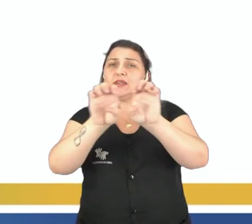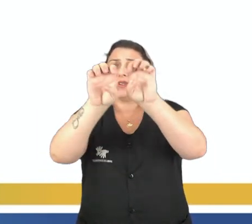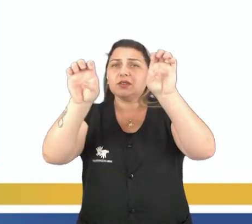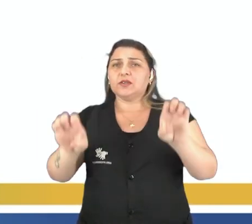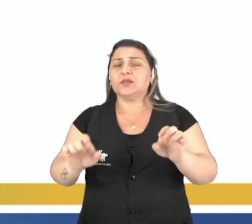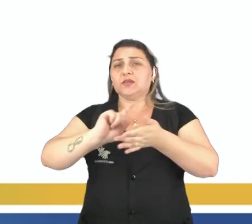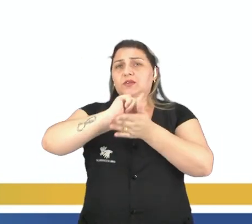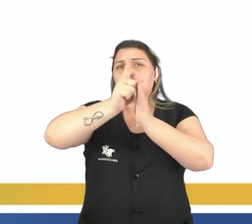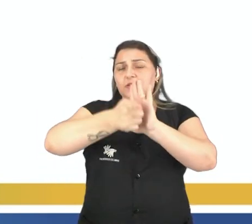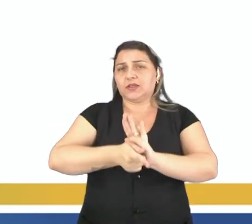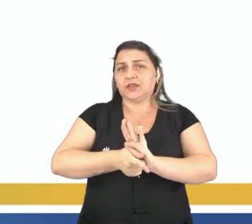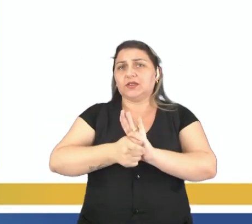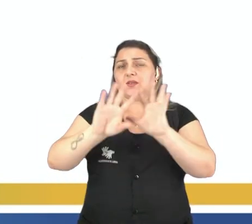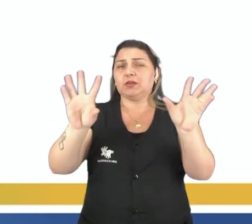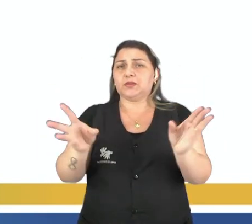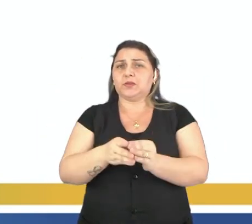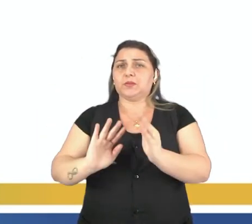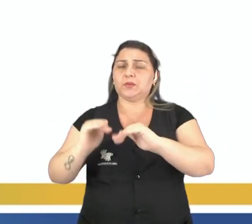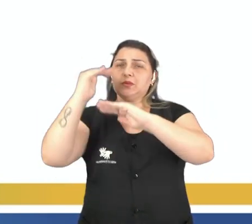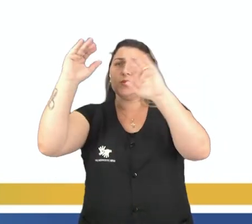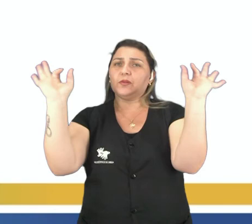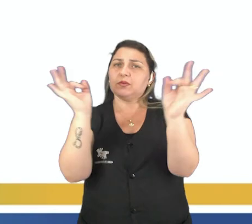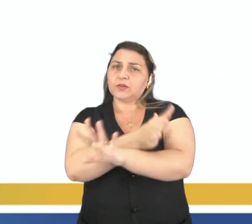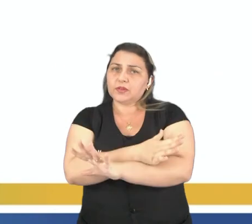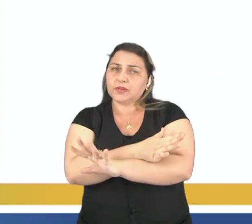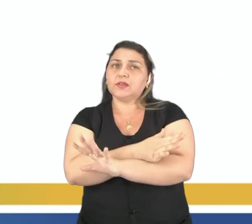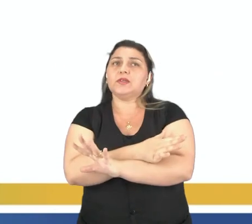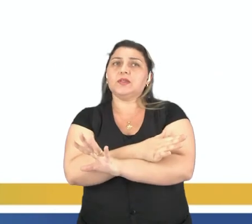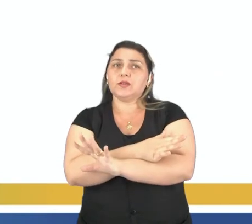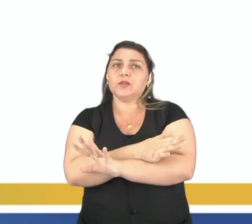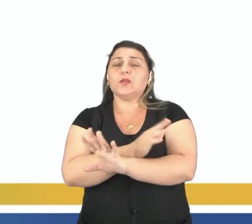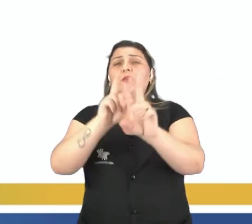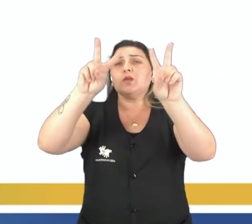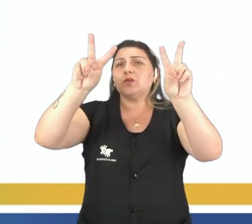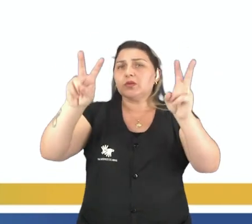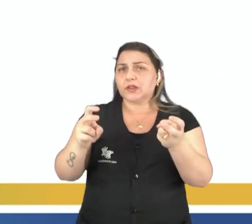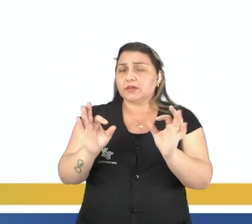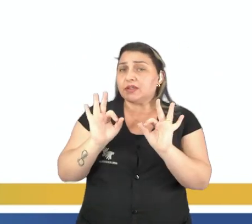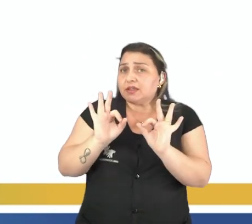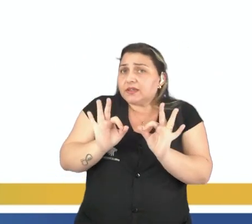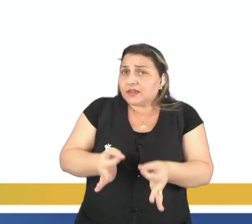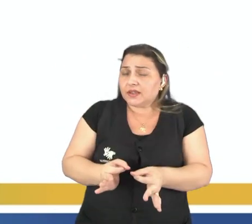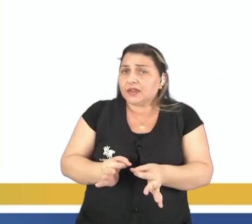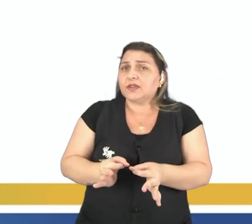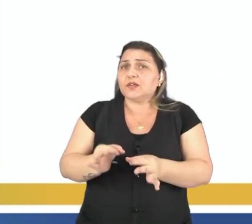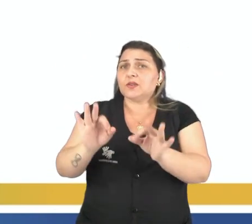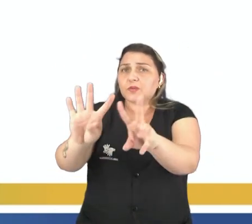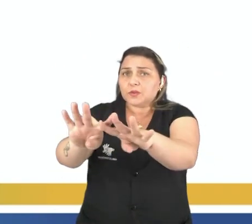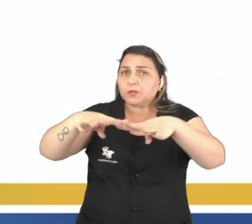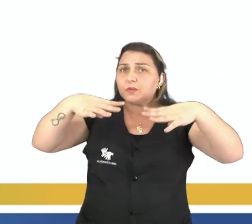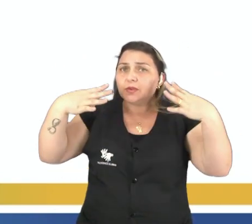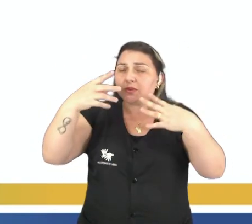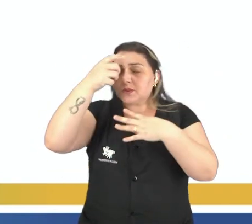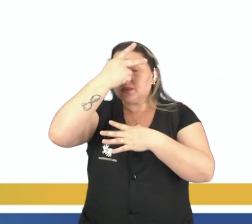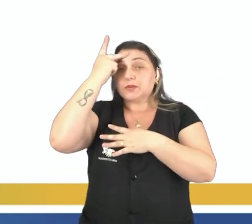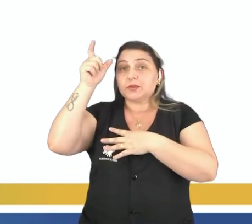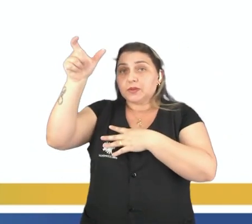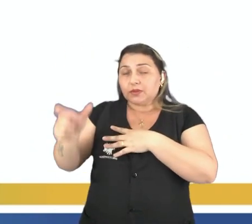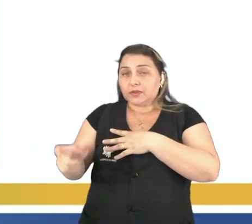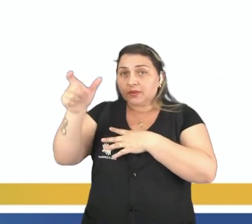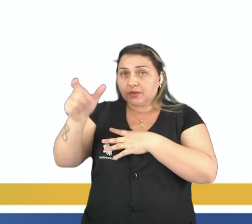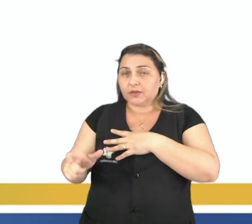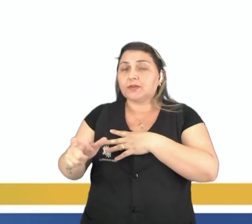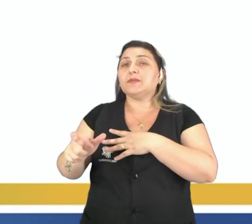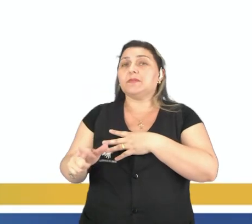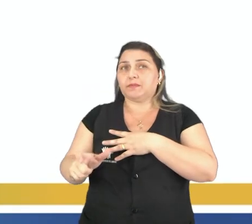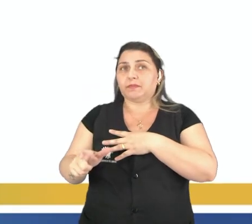do gênero, introdução, desenvolvimento, conclusão? O título está cumprindo o papel de chamar a atenção do leitor, destacando